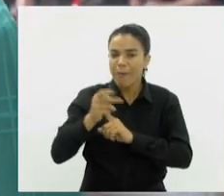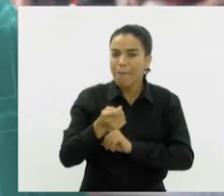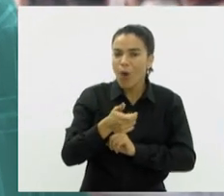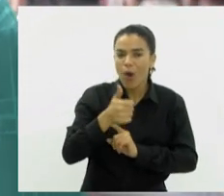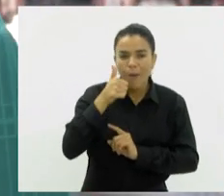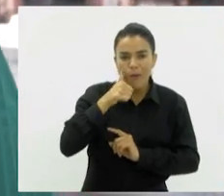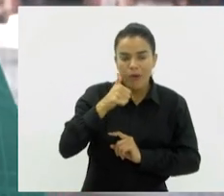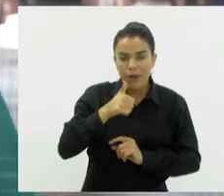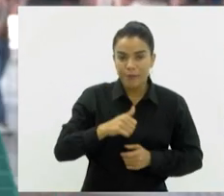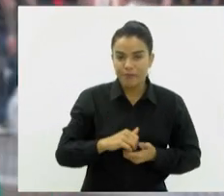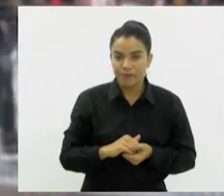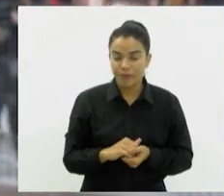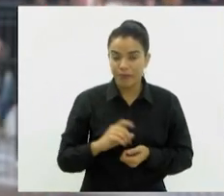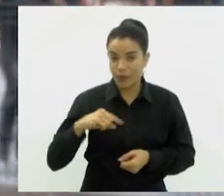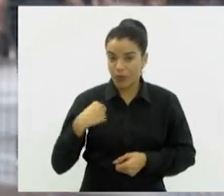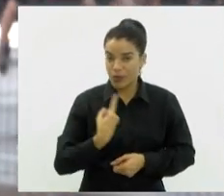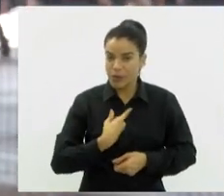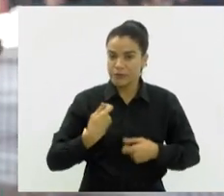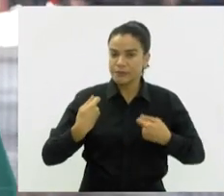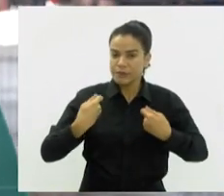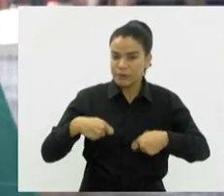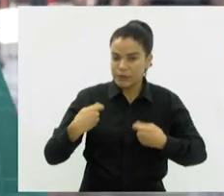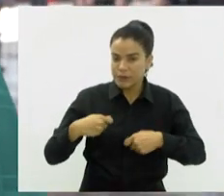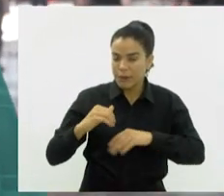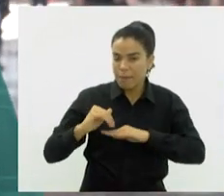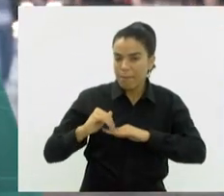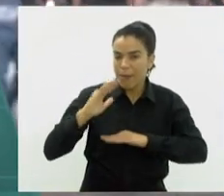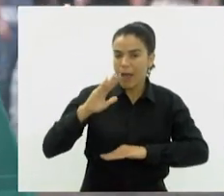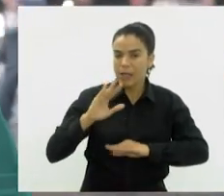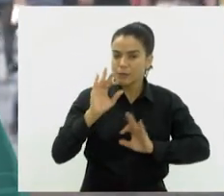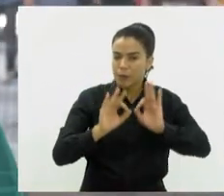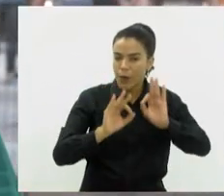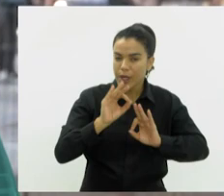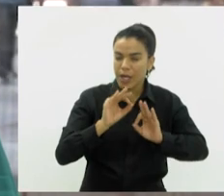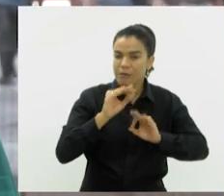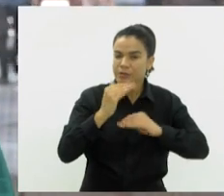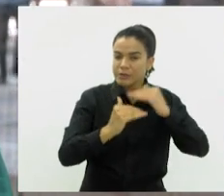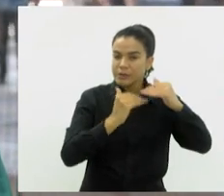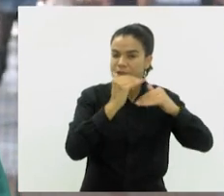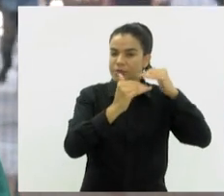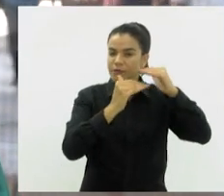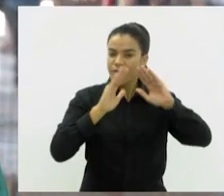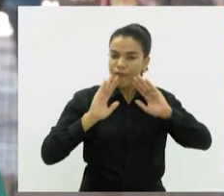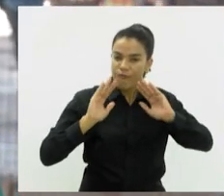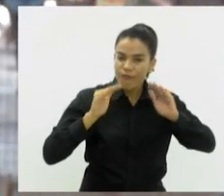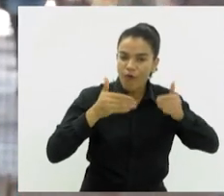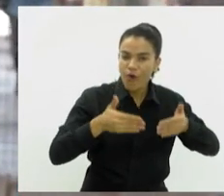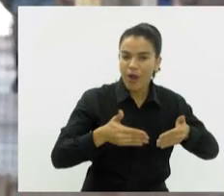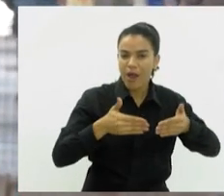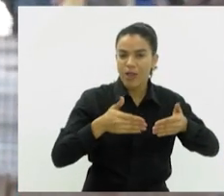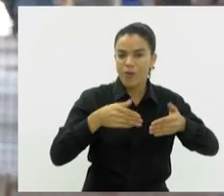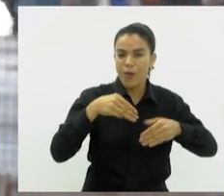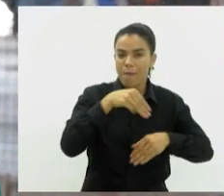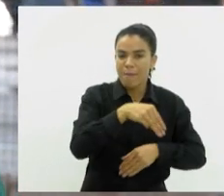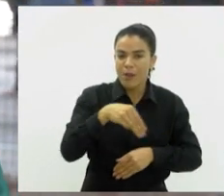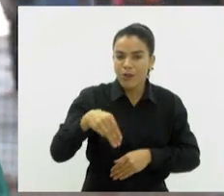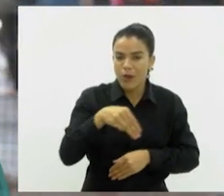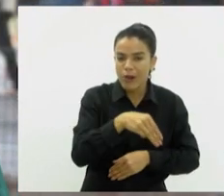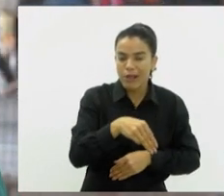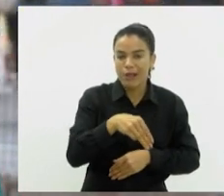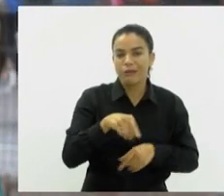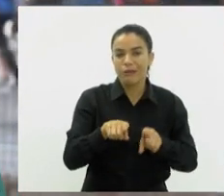atribuído nós precisamos ter ainda mais programas de desenvolvimento focados em mentoria liderança